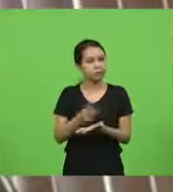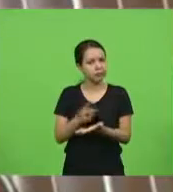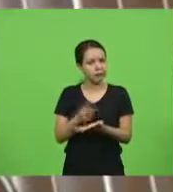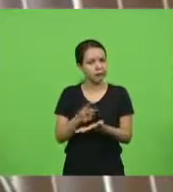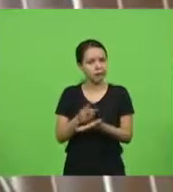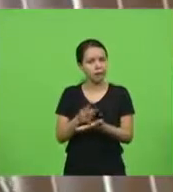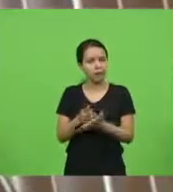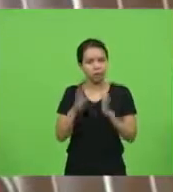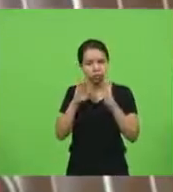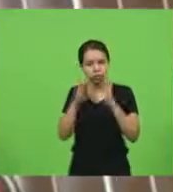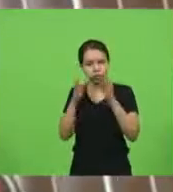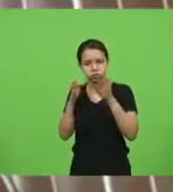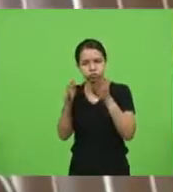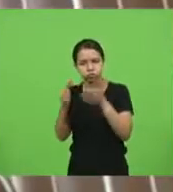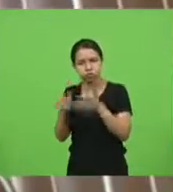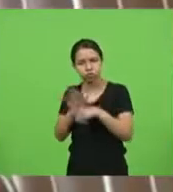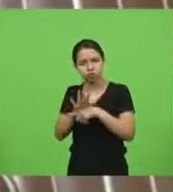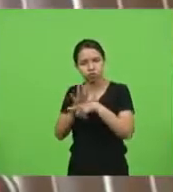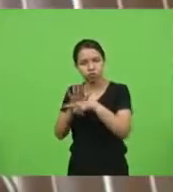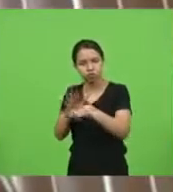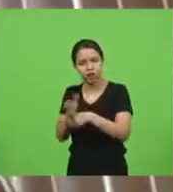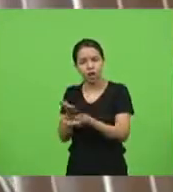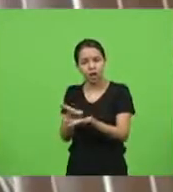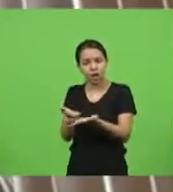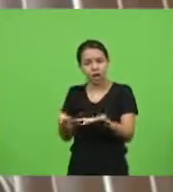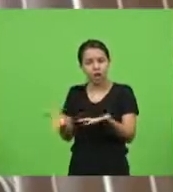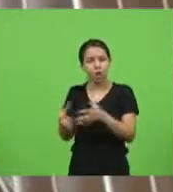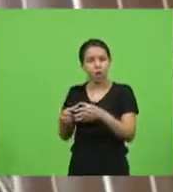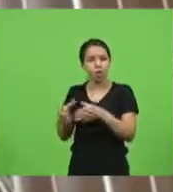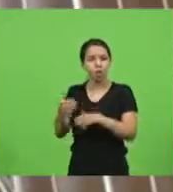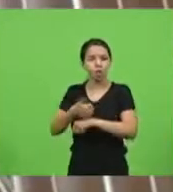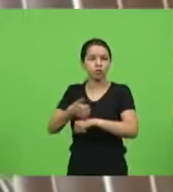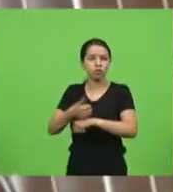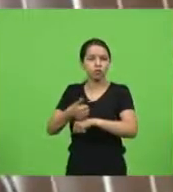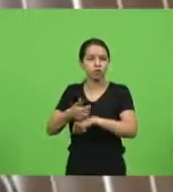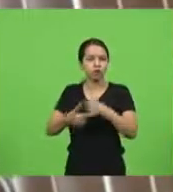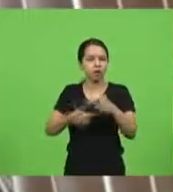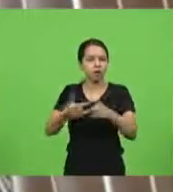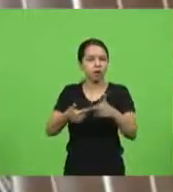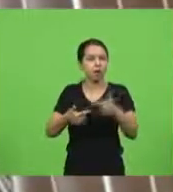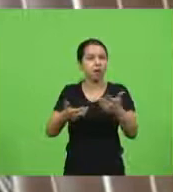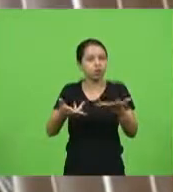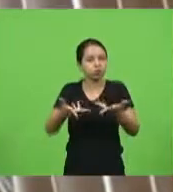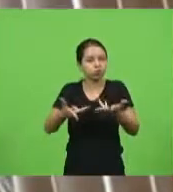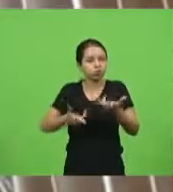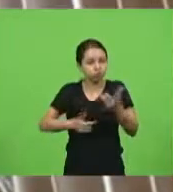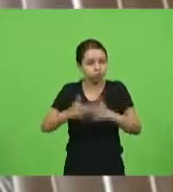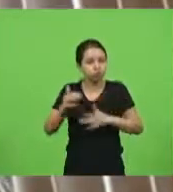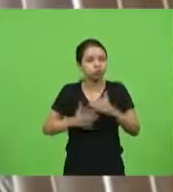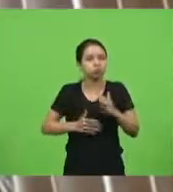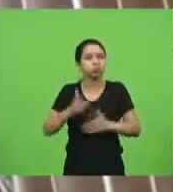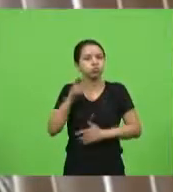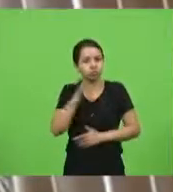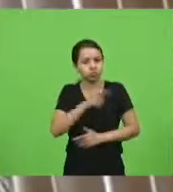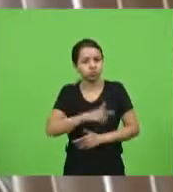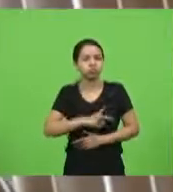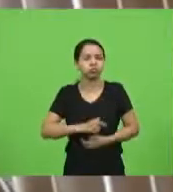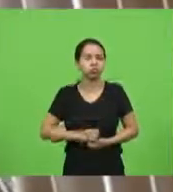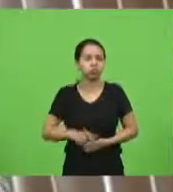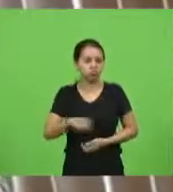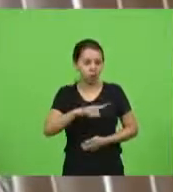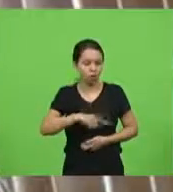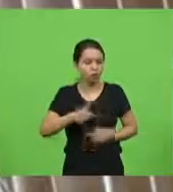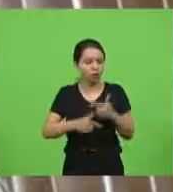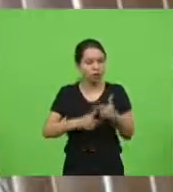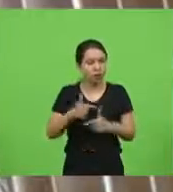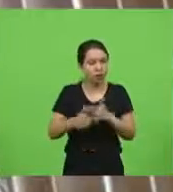necessidades para que a nossa tropa possa prestar um serviço de excelência como vem prestando. Então, sempre que nós trabalhamos é na busca de